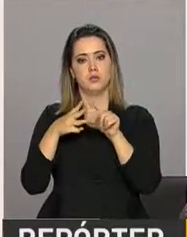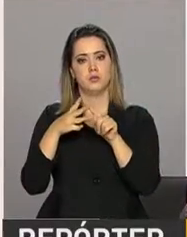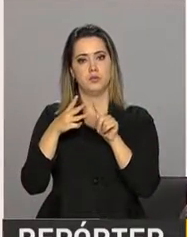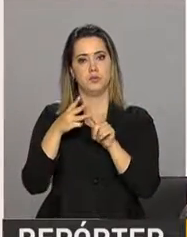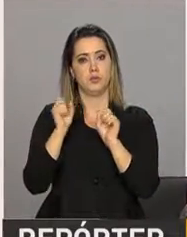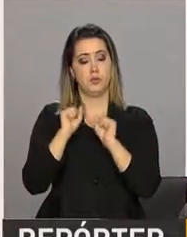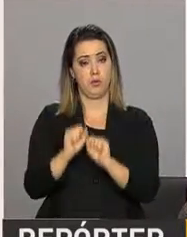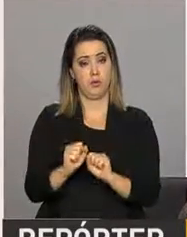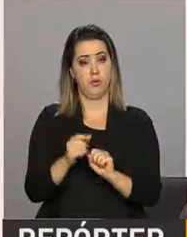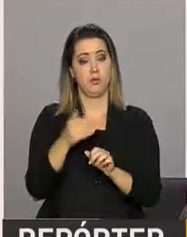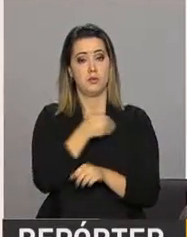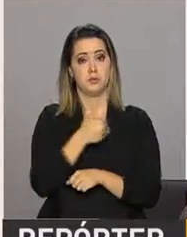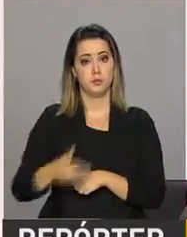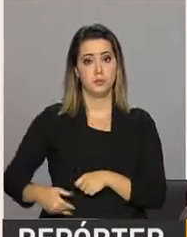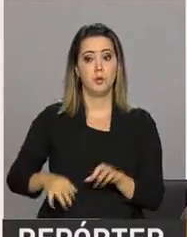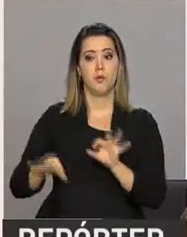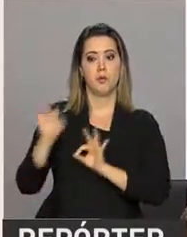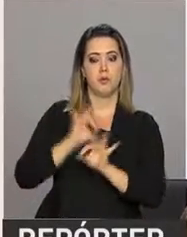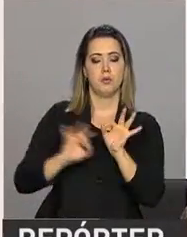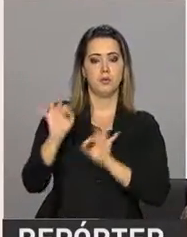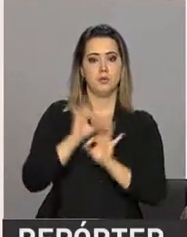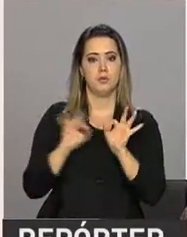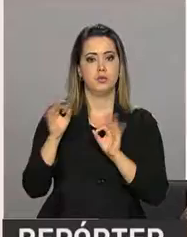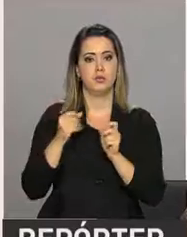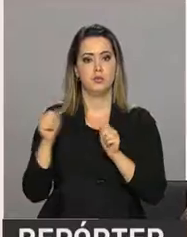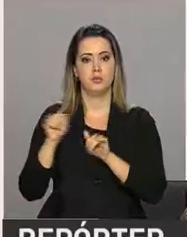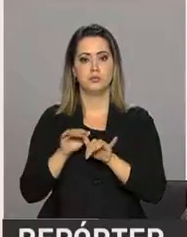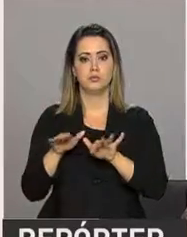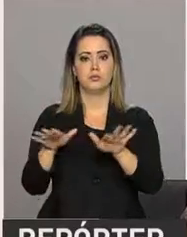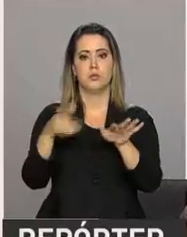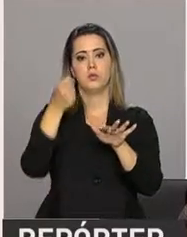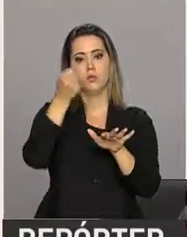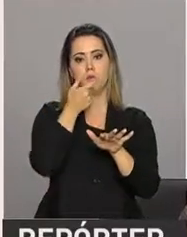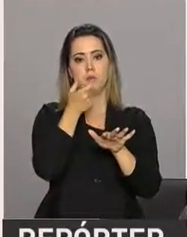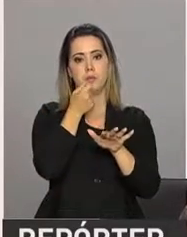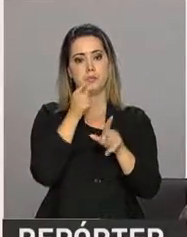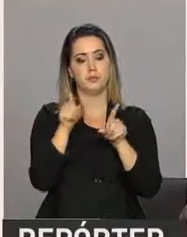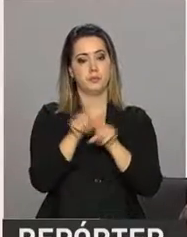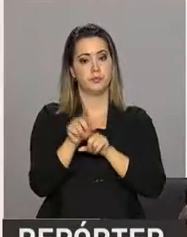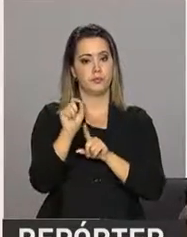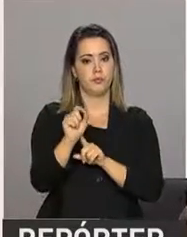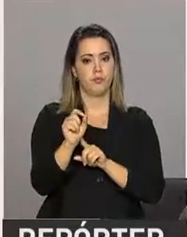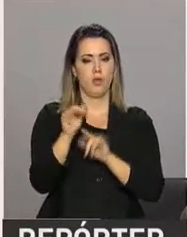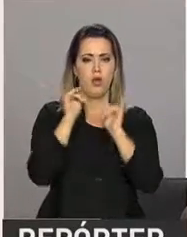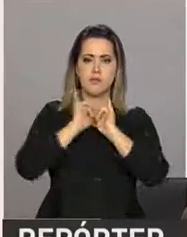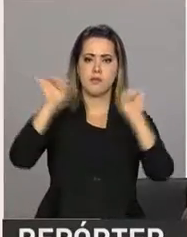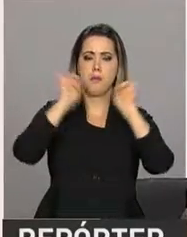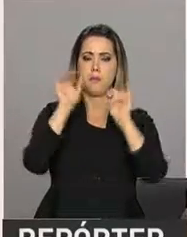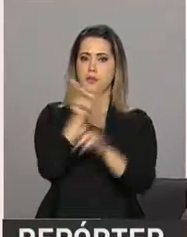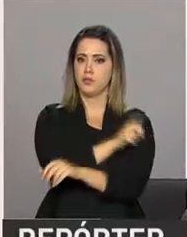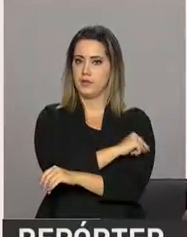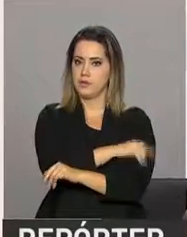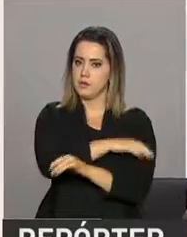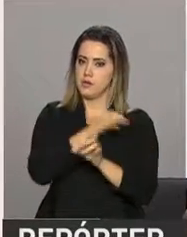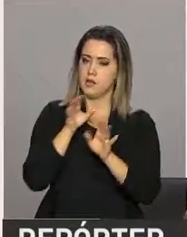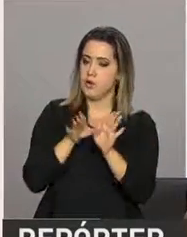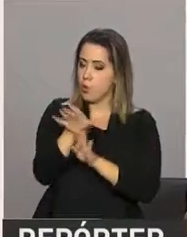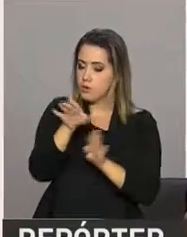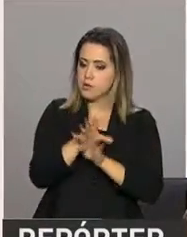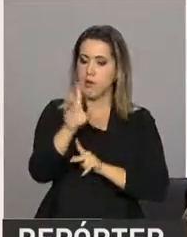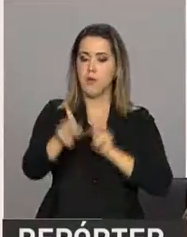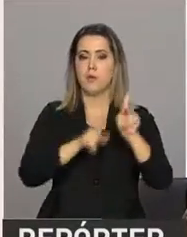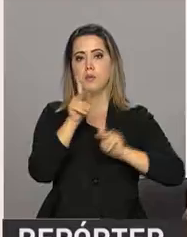governo para a articulação para a dispensação dos medicamentos é as campanhas de vacinação orientação da população